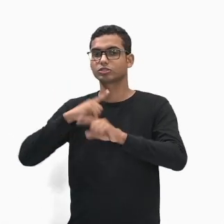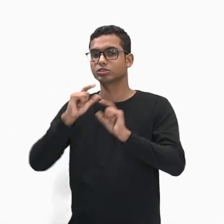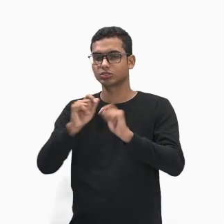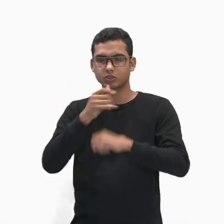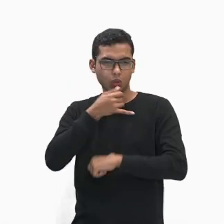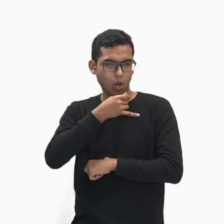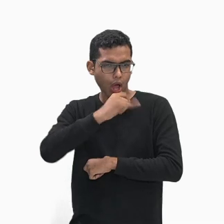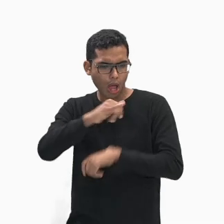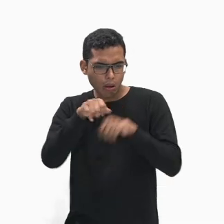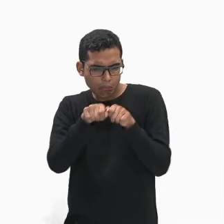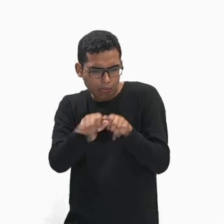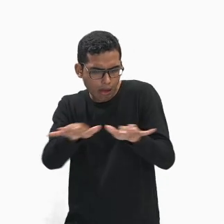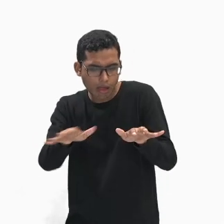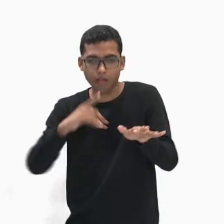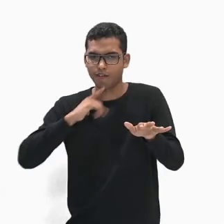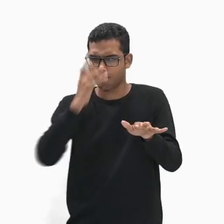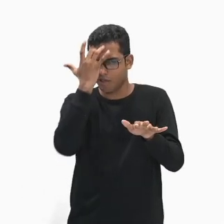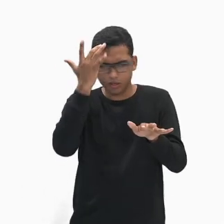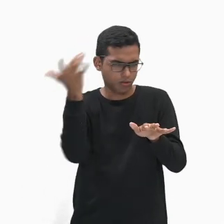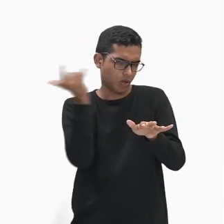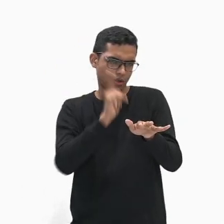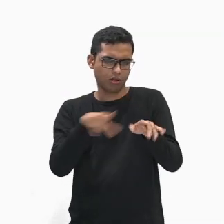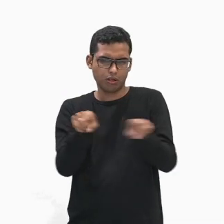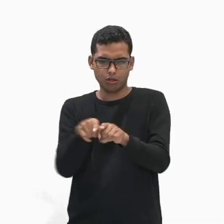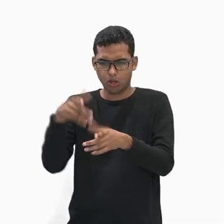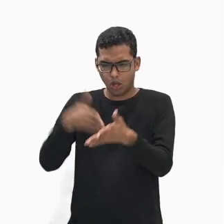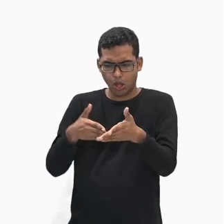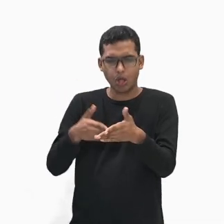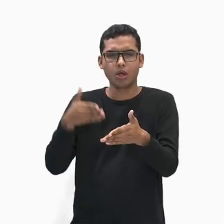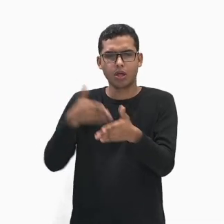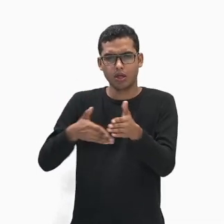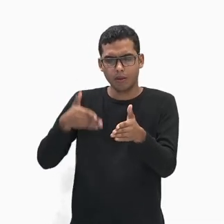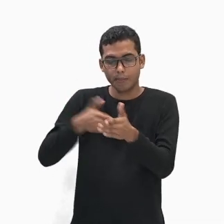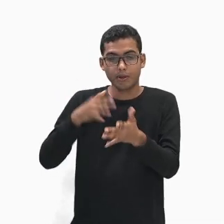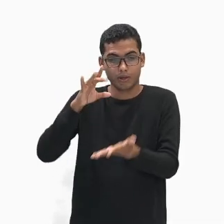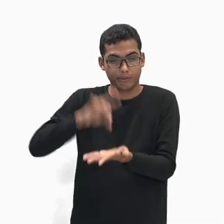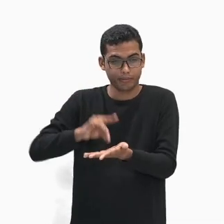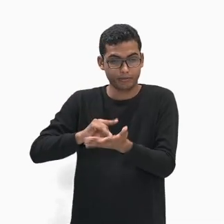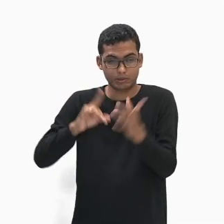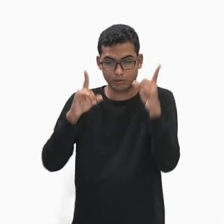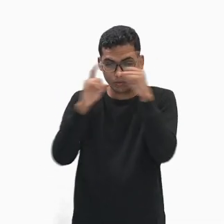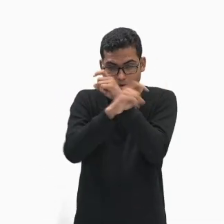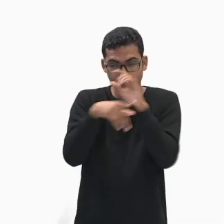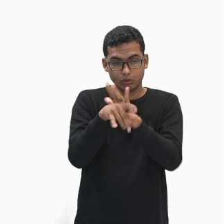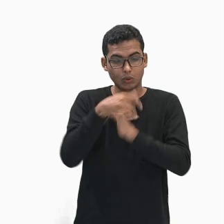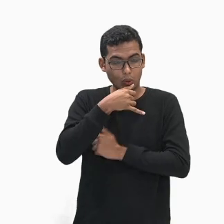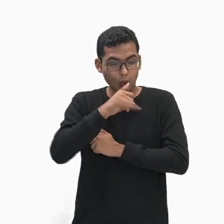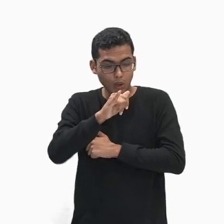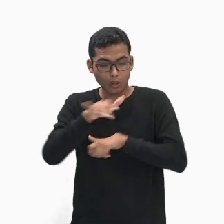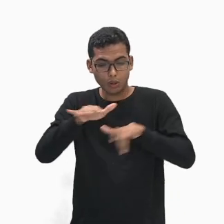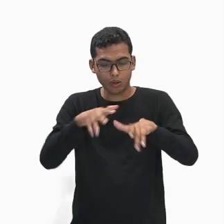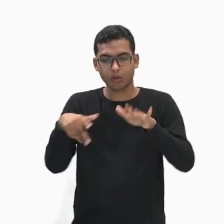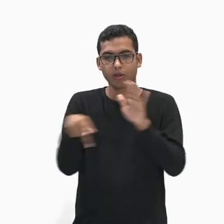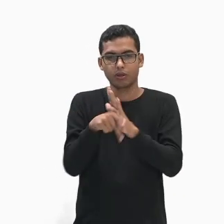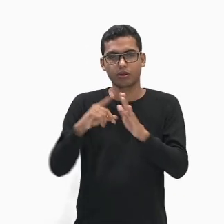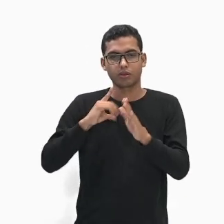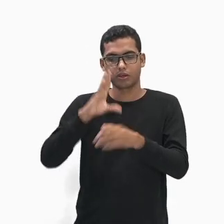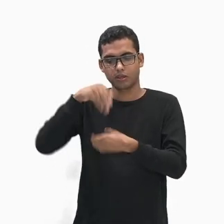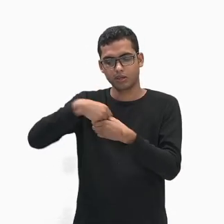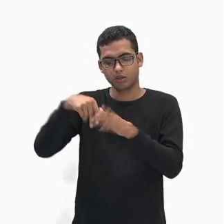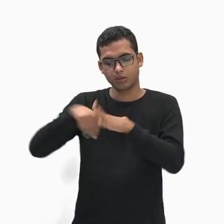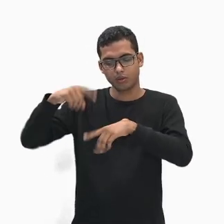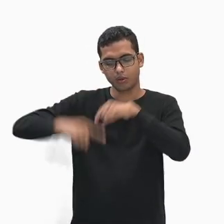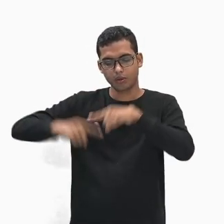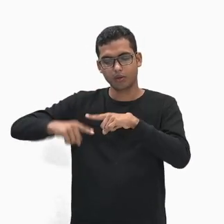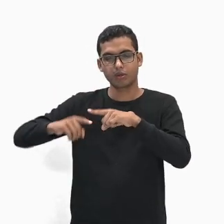permitem fácil movimento de cargas elétricas. E os condutores, olha aqui, são materiais que